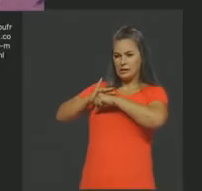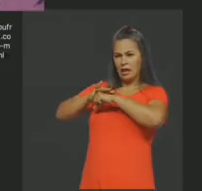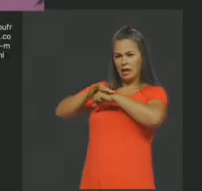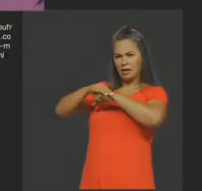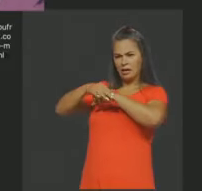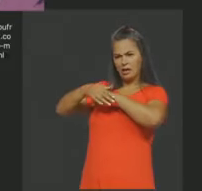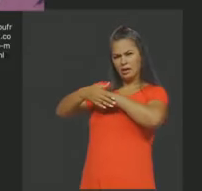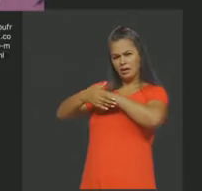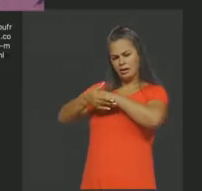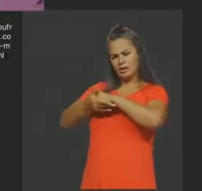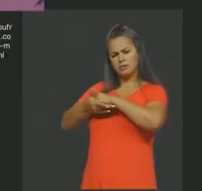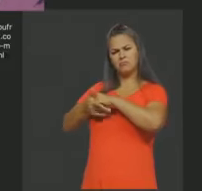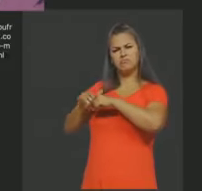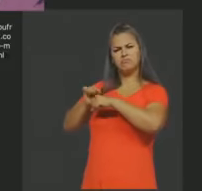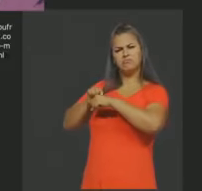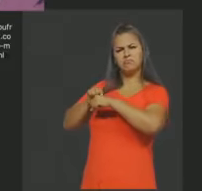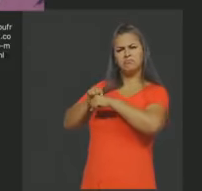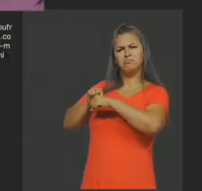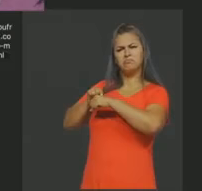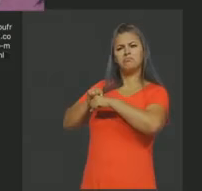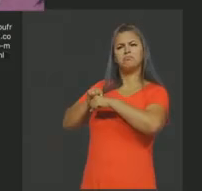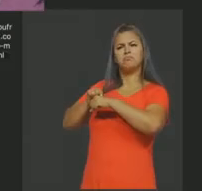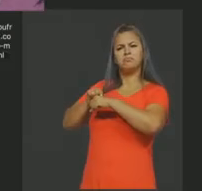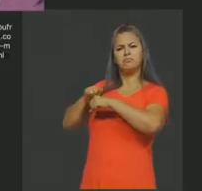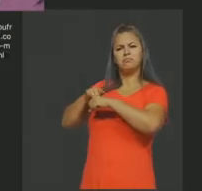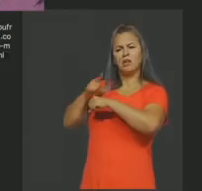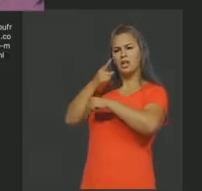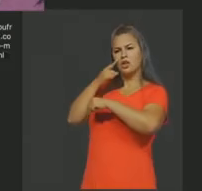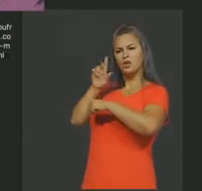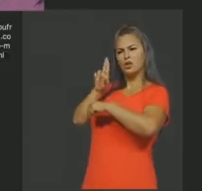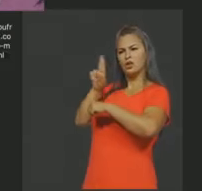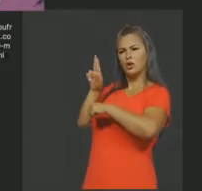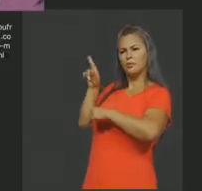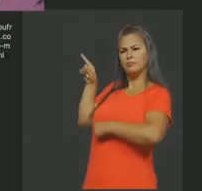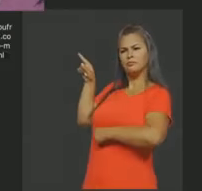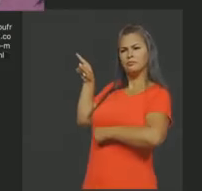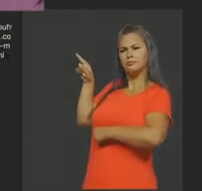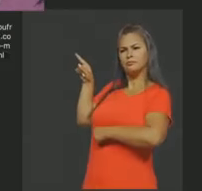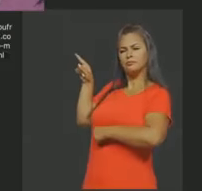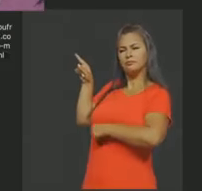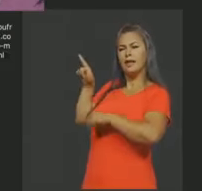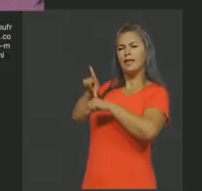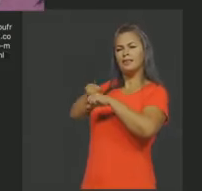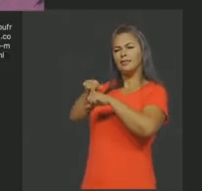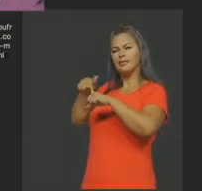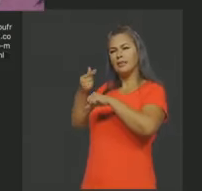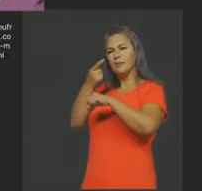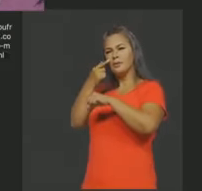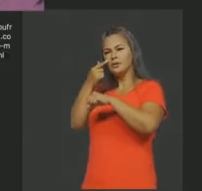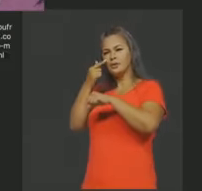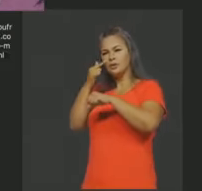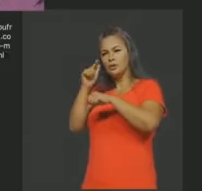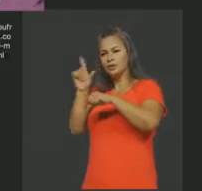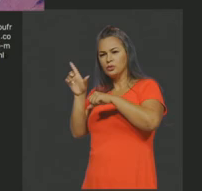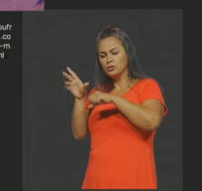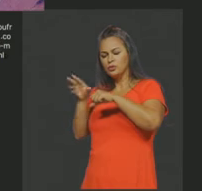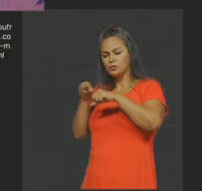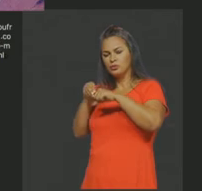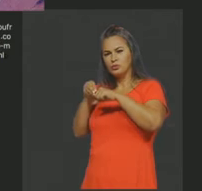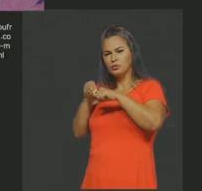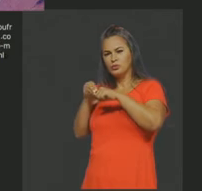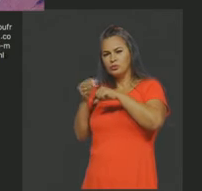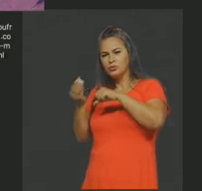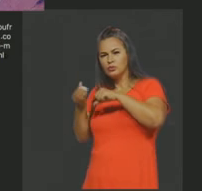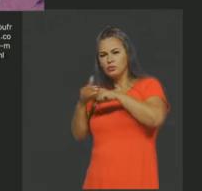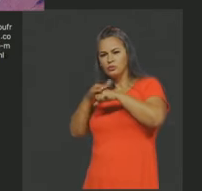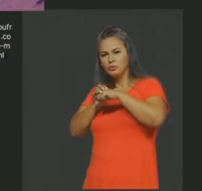ao redor, né, chamado de epimísio. Depois eu vou juntando outros grupinhos de feixes de fibras, e envolvo